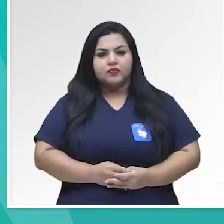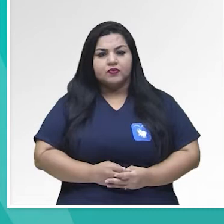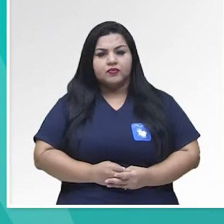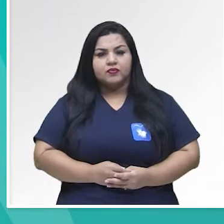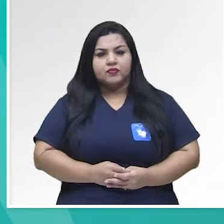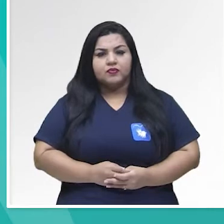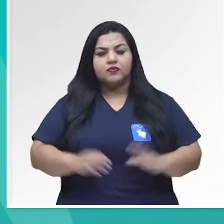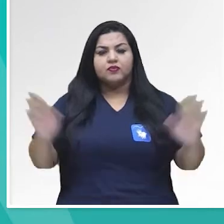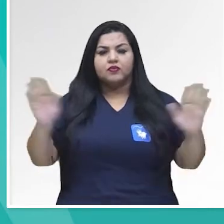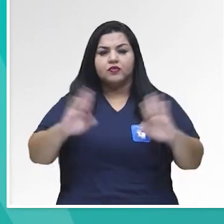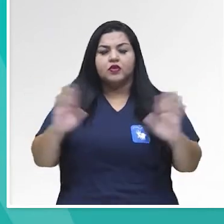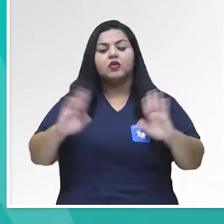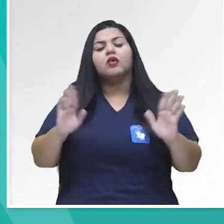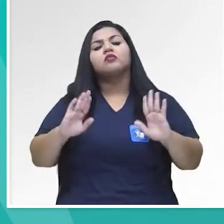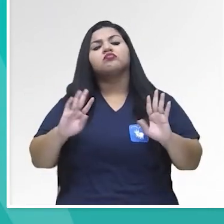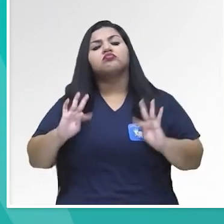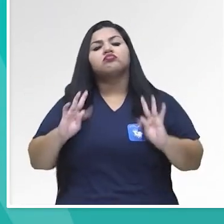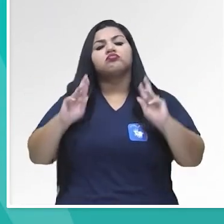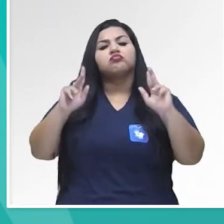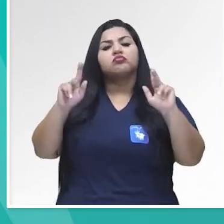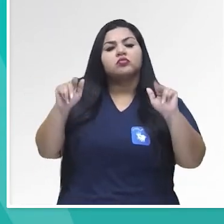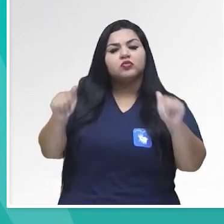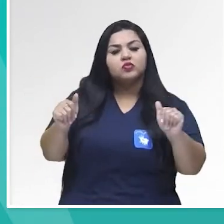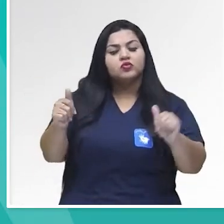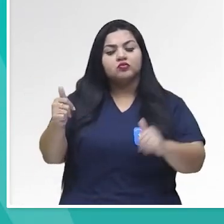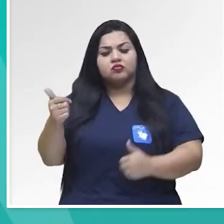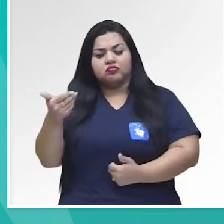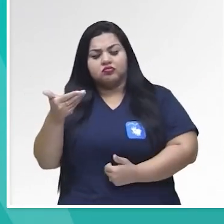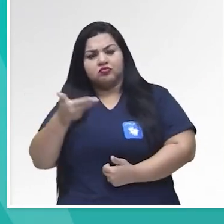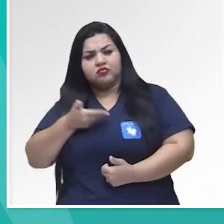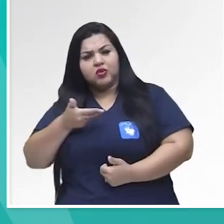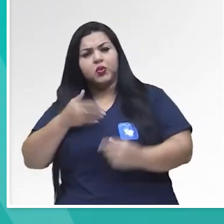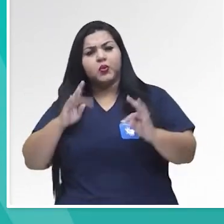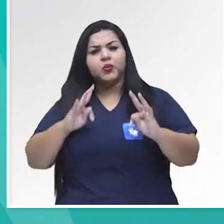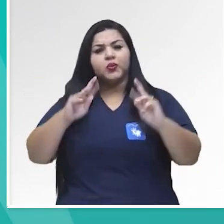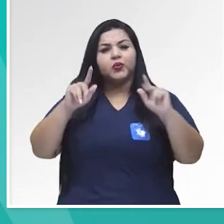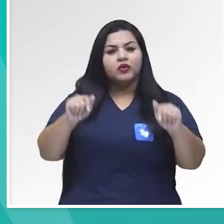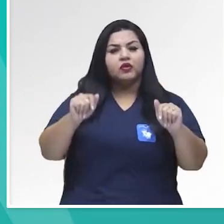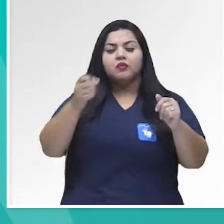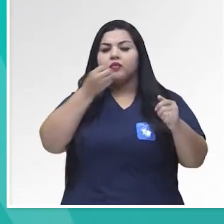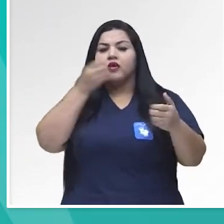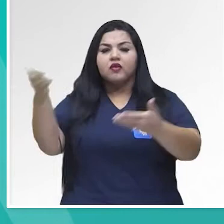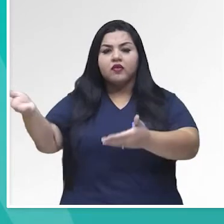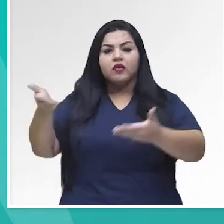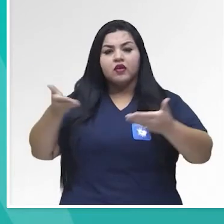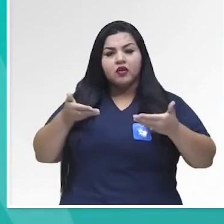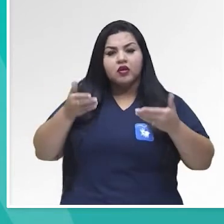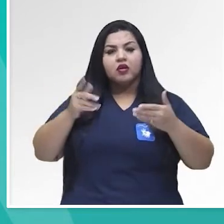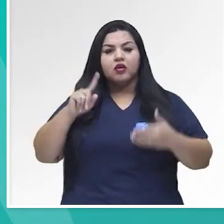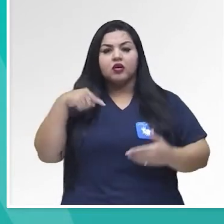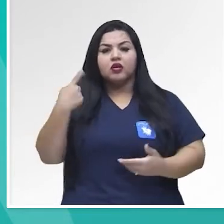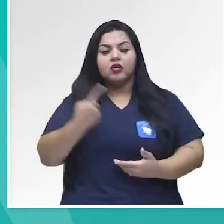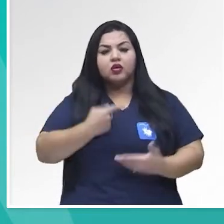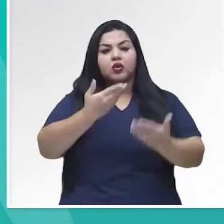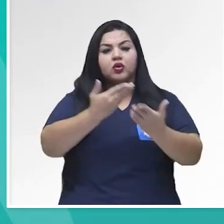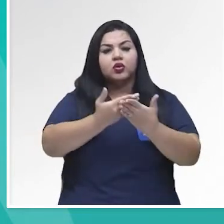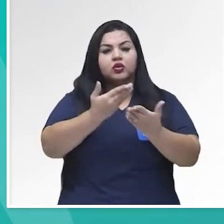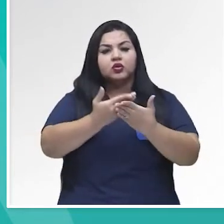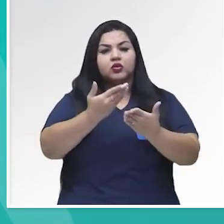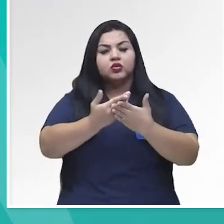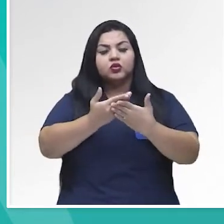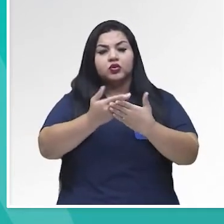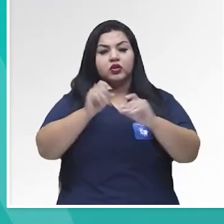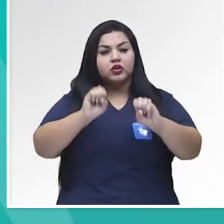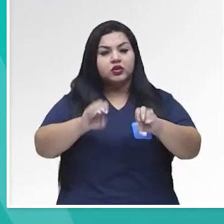Olá, meu irmão, minha irmã, meu caro aluno e aluna, sejam bem-vindos e bem-vindas à nossa aula de ensino